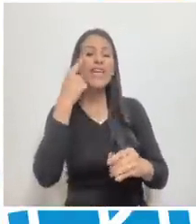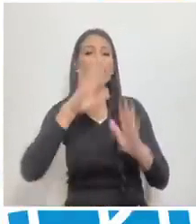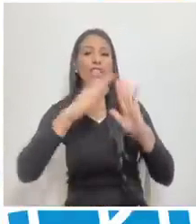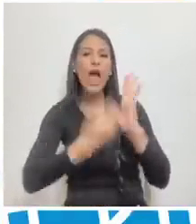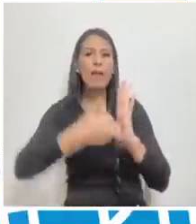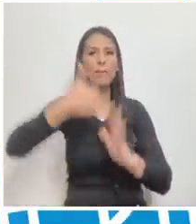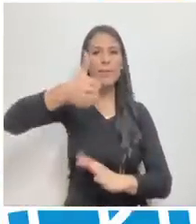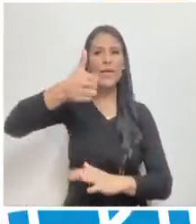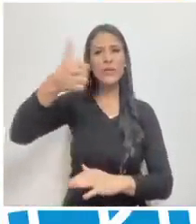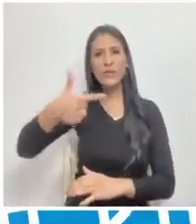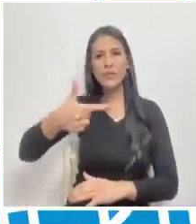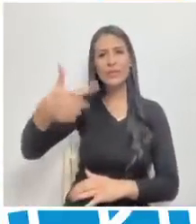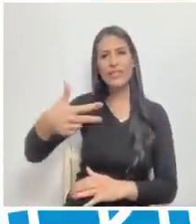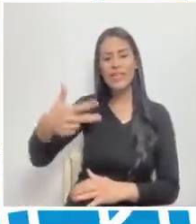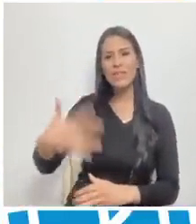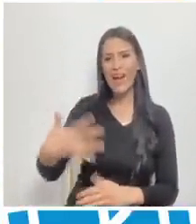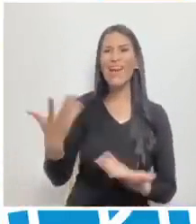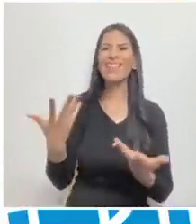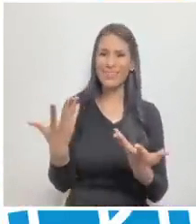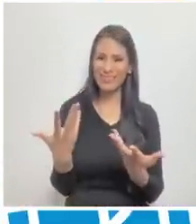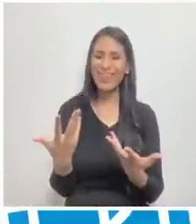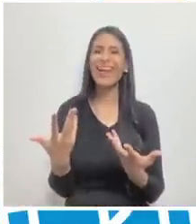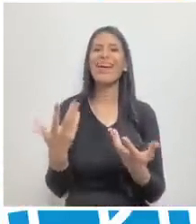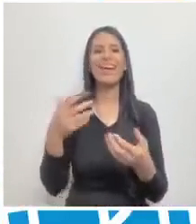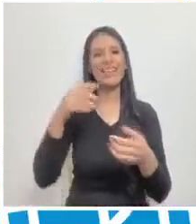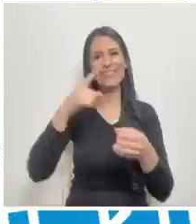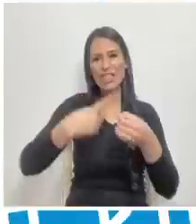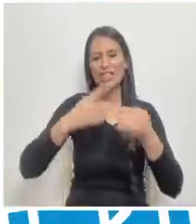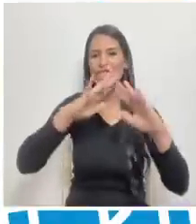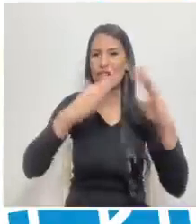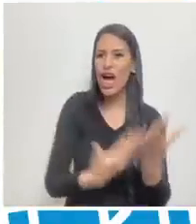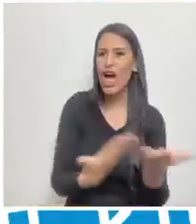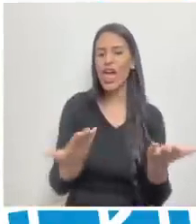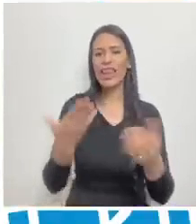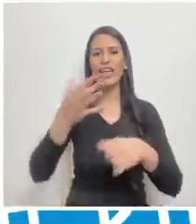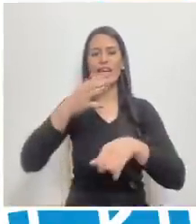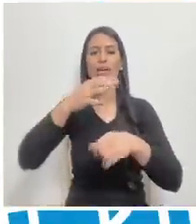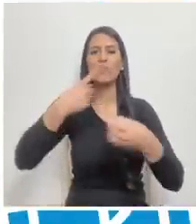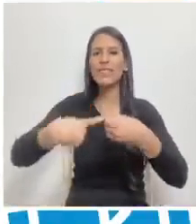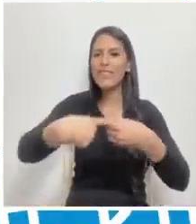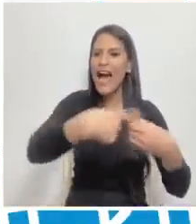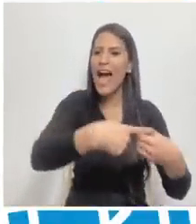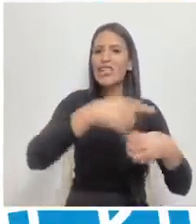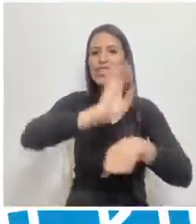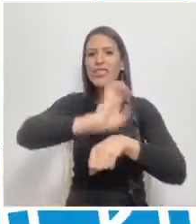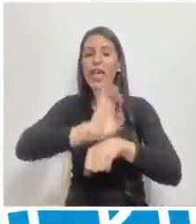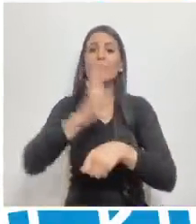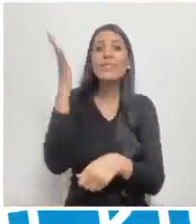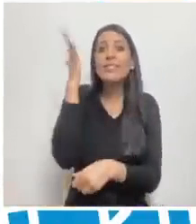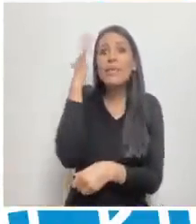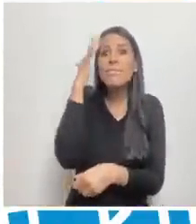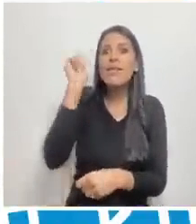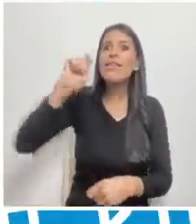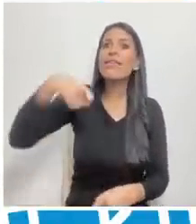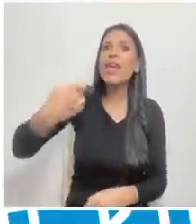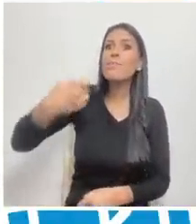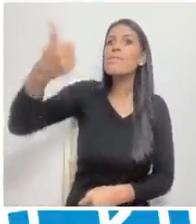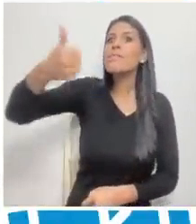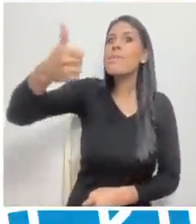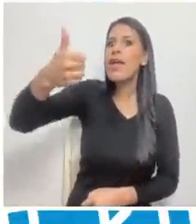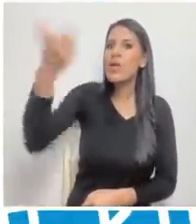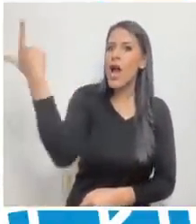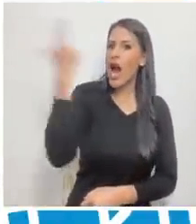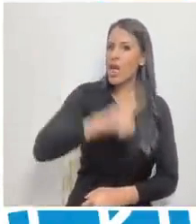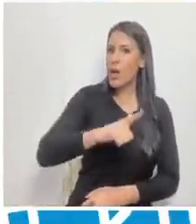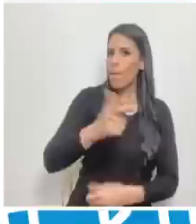de estados, né, de regiões, para saber quem é o primeiro, quem é o último, né, quem saiu melhor. E nós sabemos